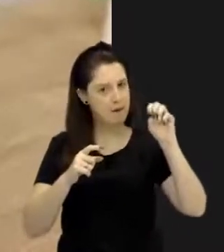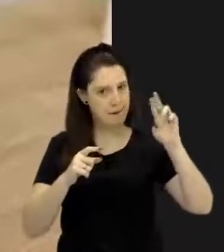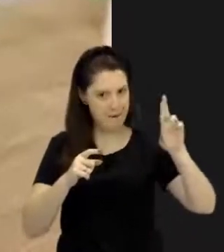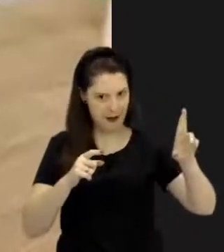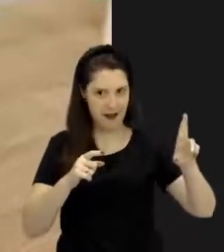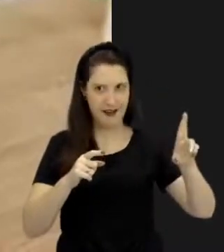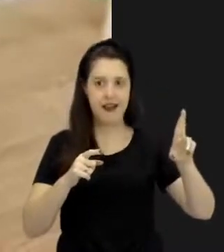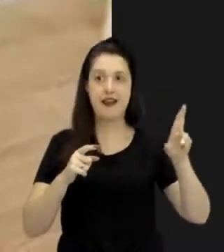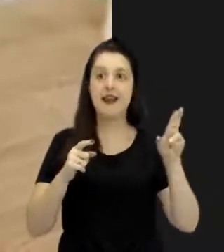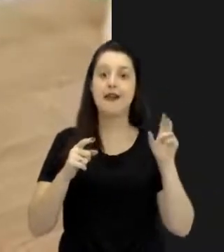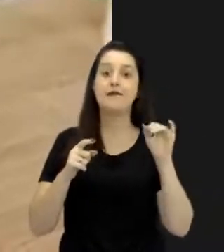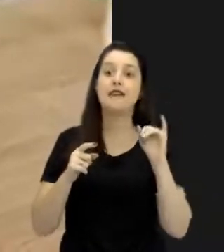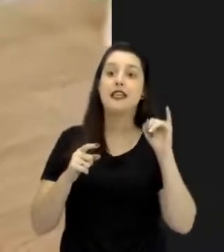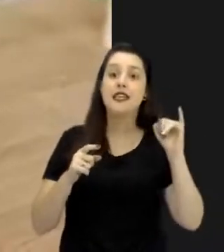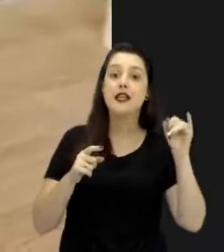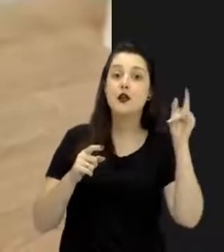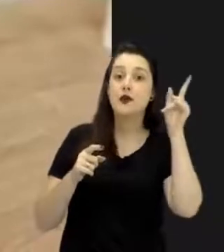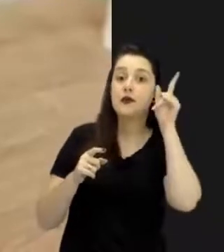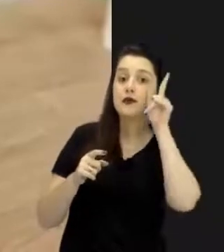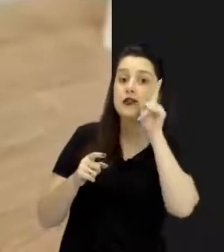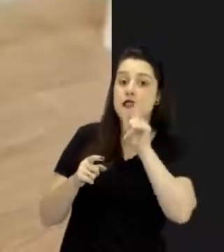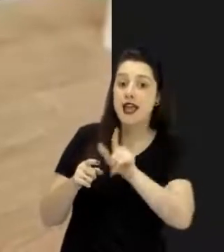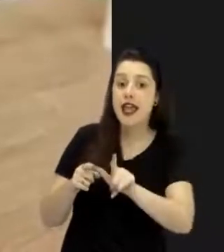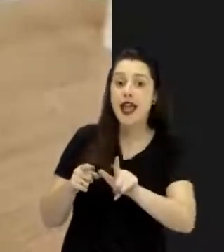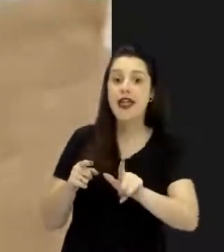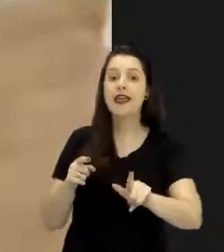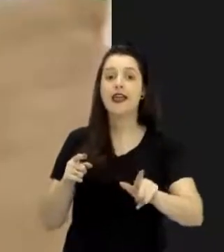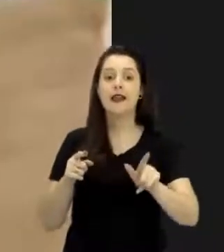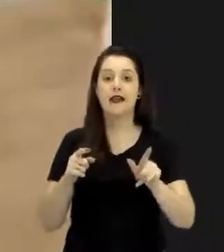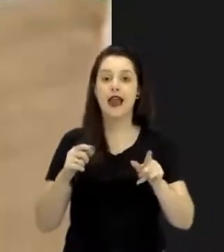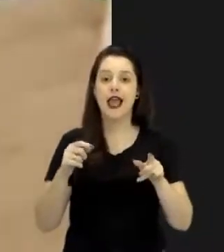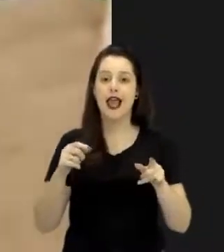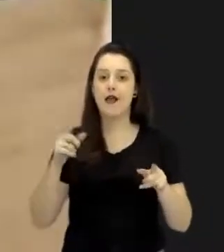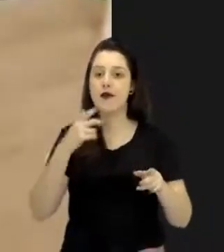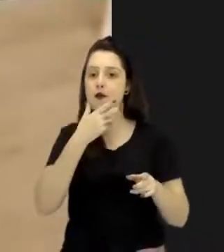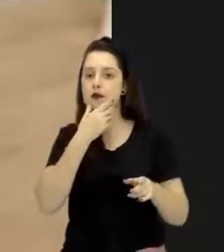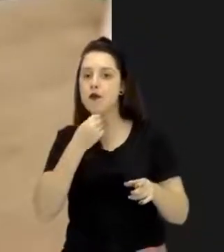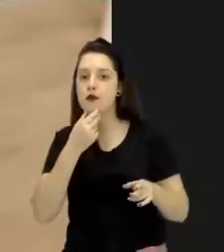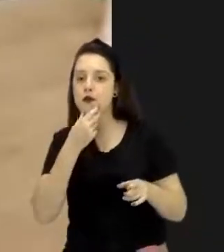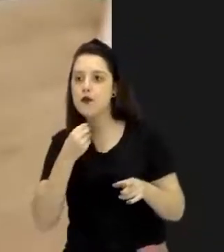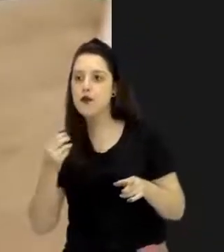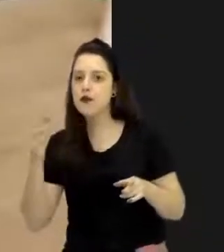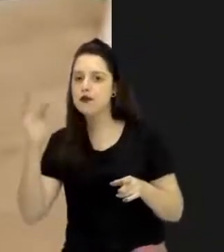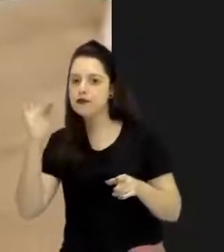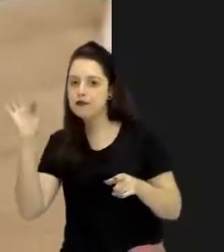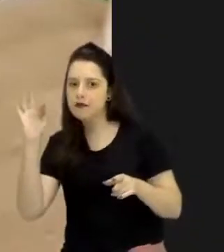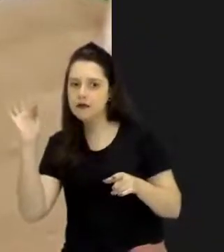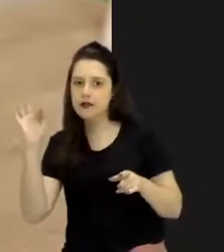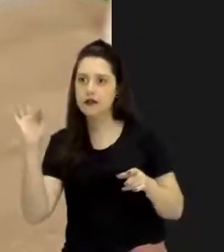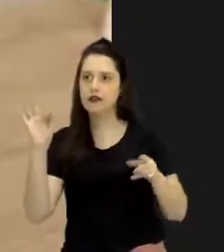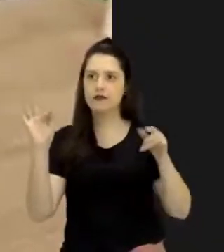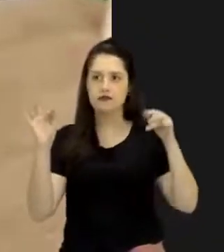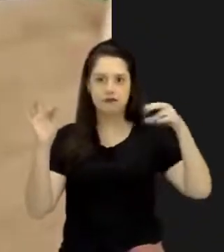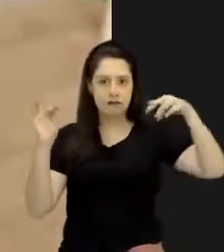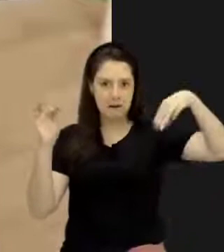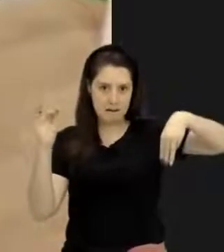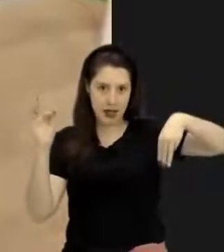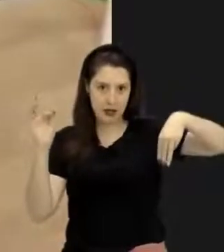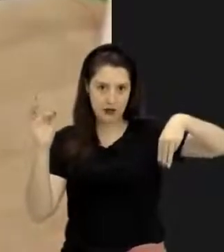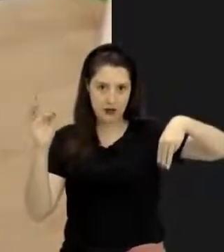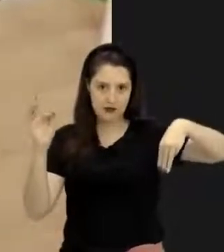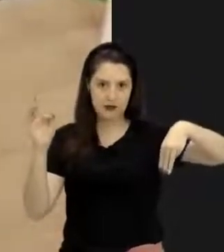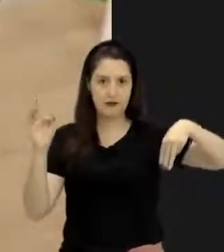forem adquirir, ele aqui é a fêmea e aqui é o macho, tá? E também tem fêmea, tá? E tem o